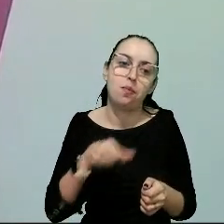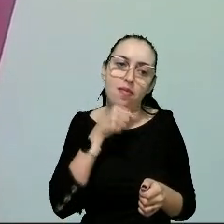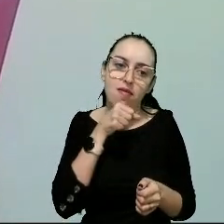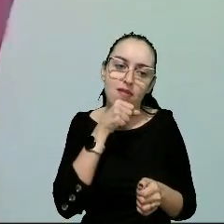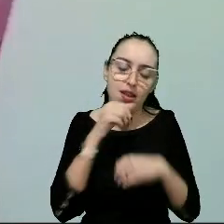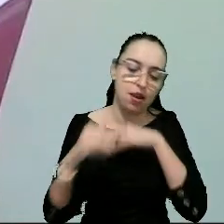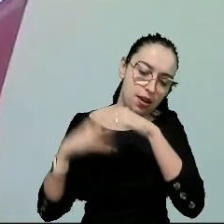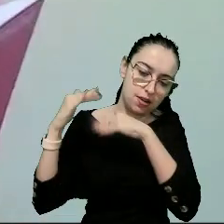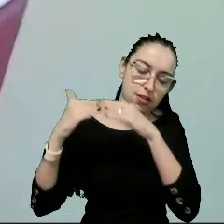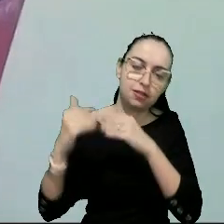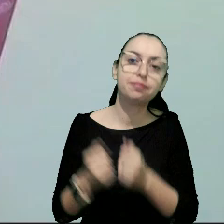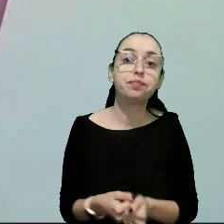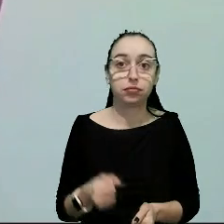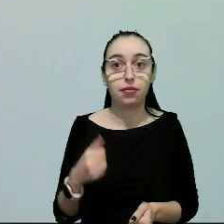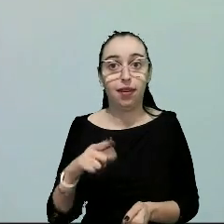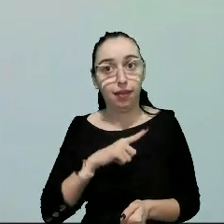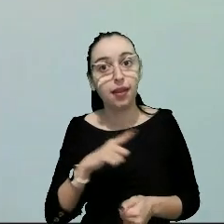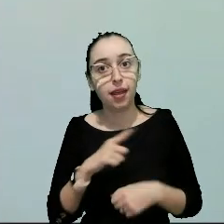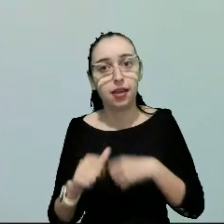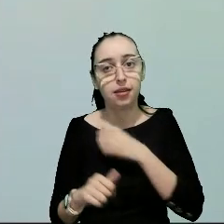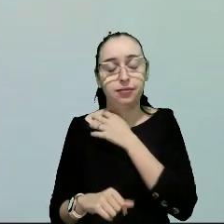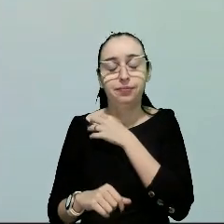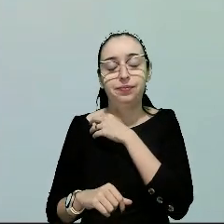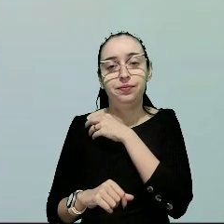pouco. Mas ela diz, existe.